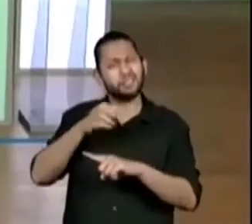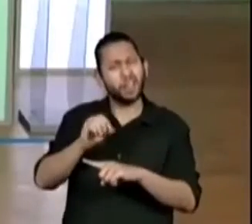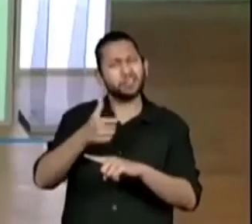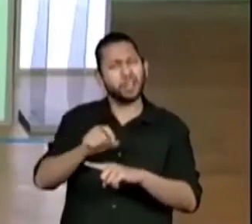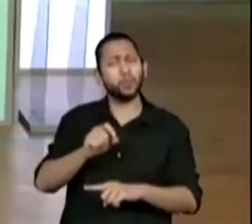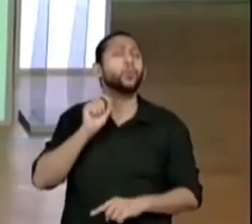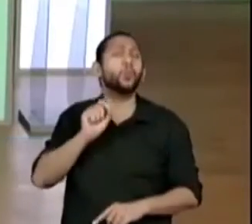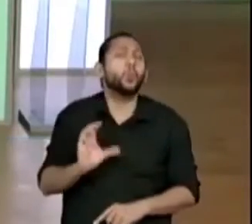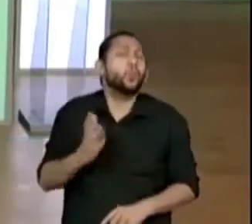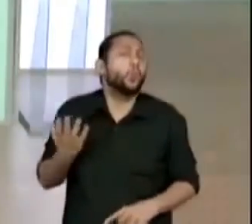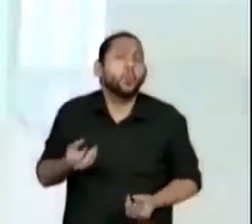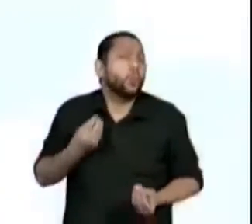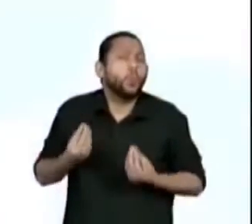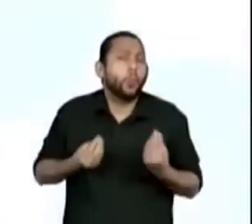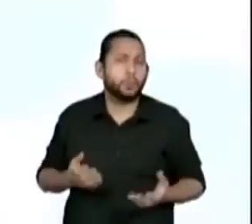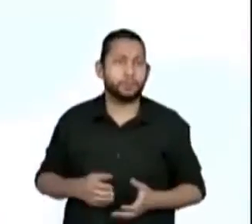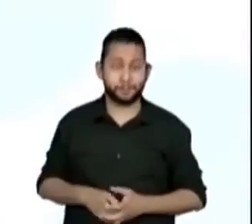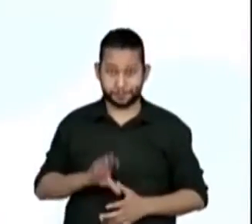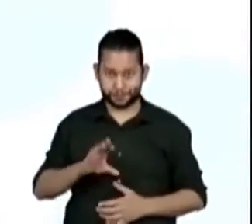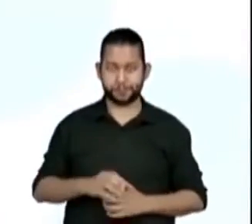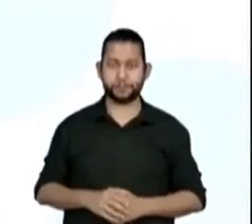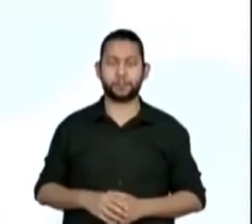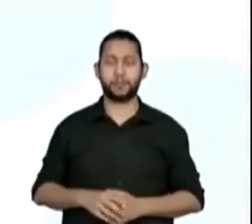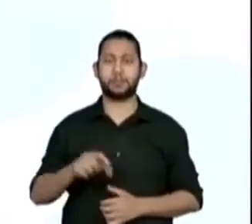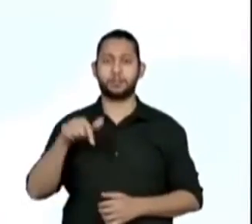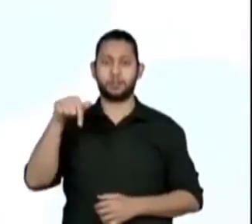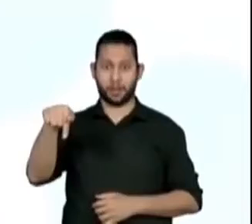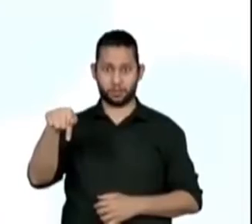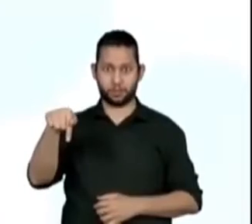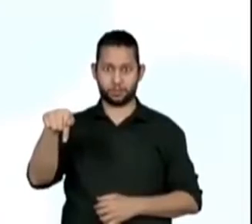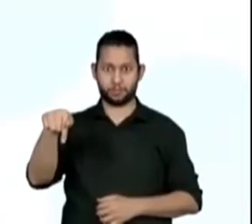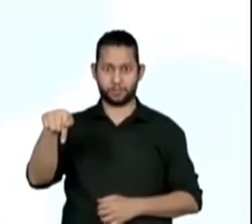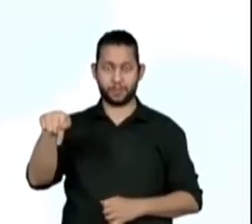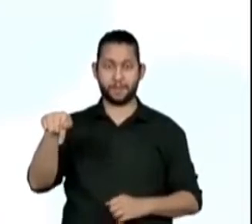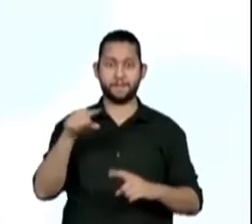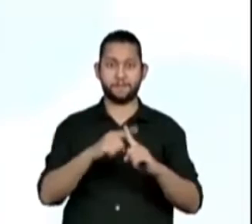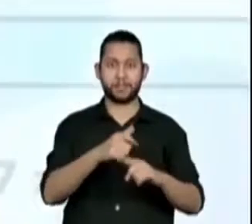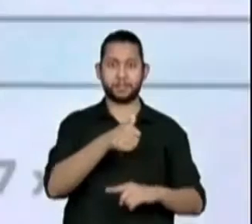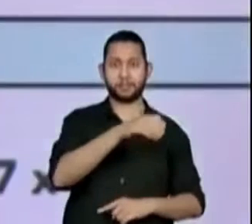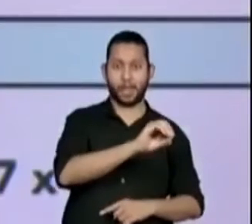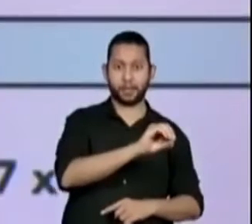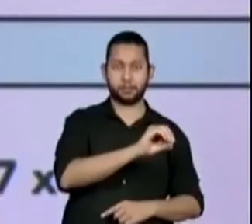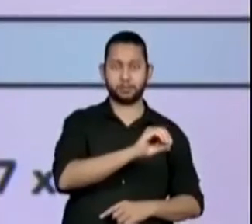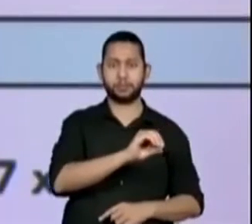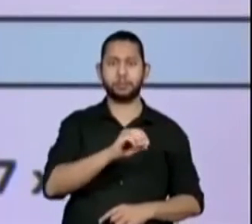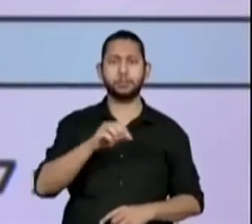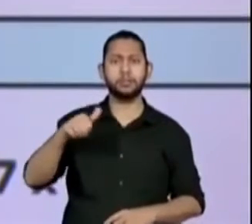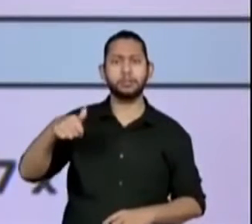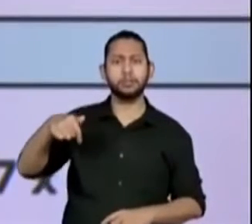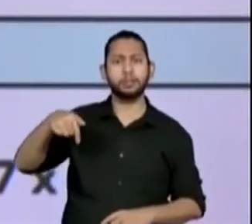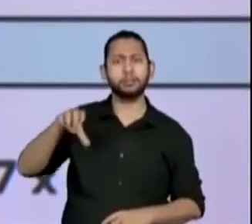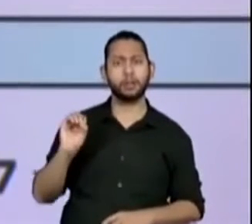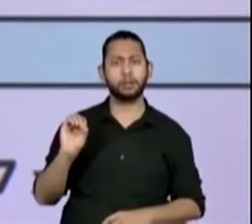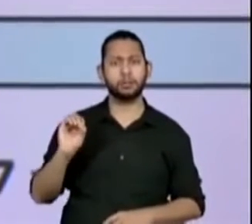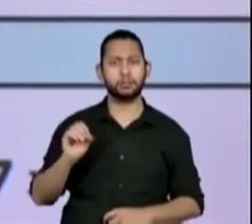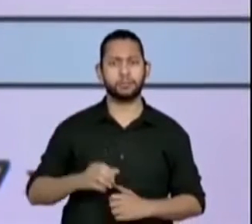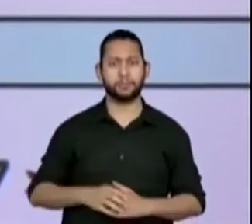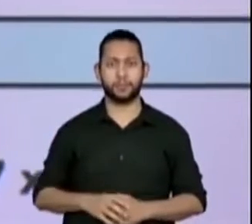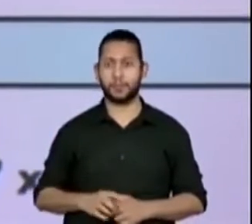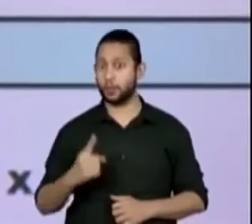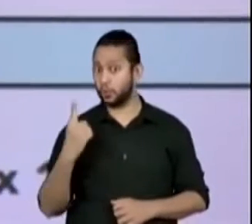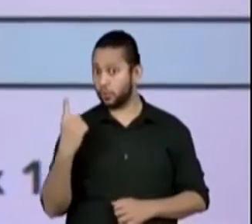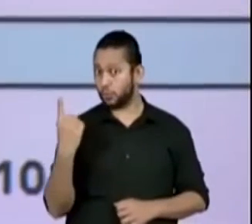Então, 7 vezes 10 igual a 70. 18 vezes 10 igual a